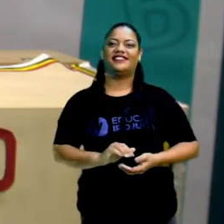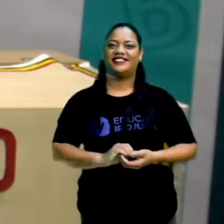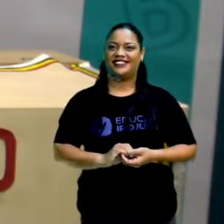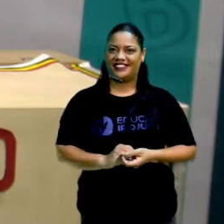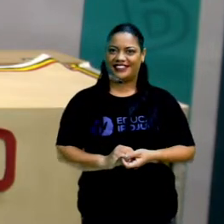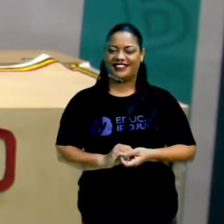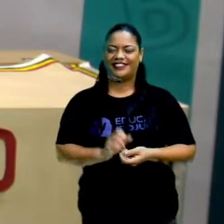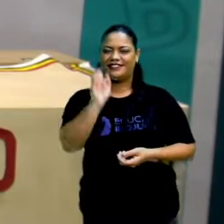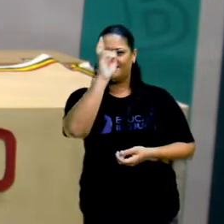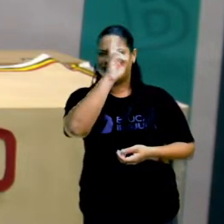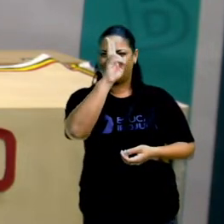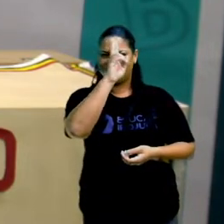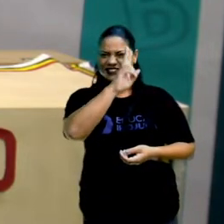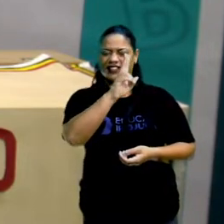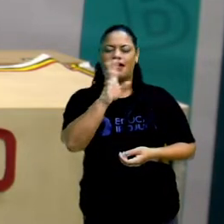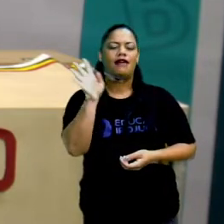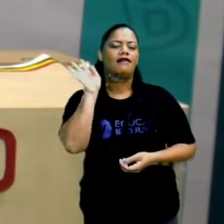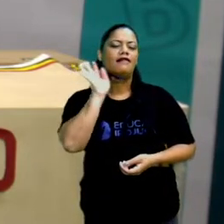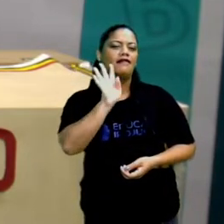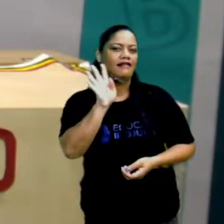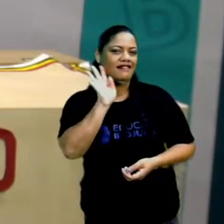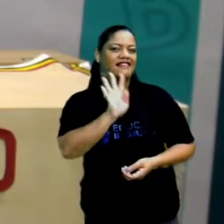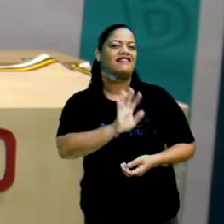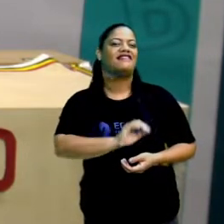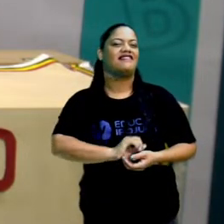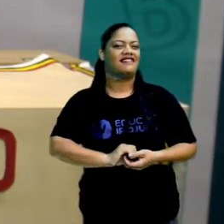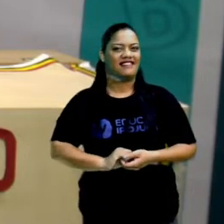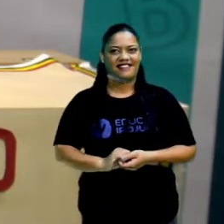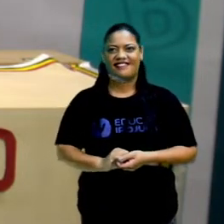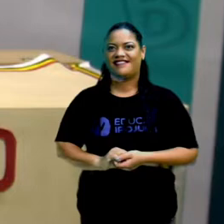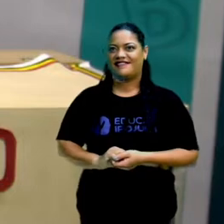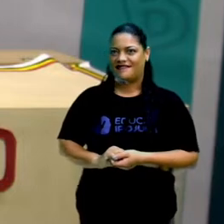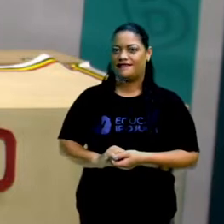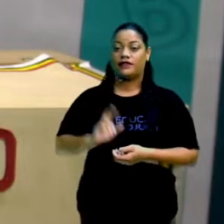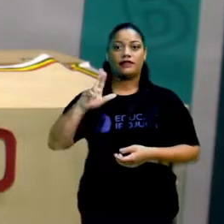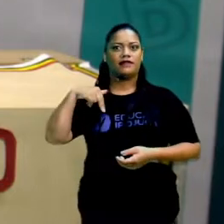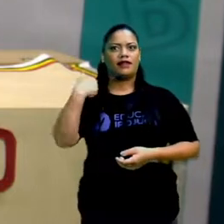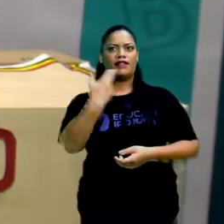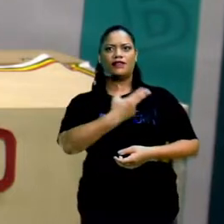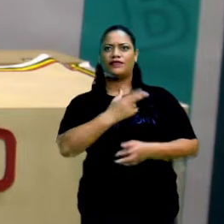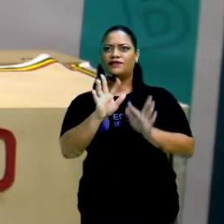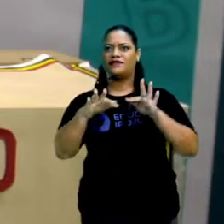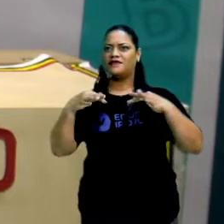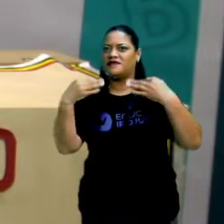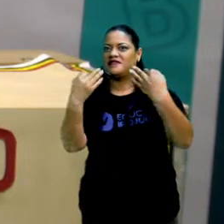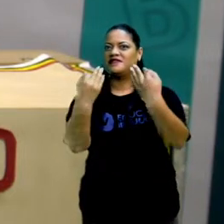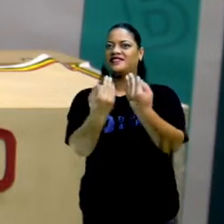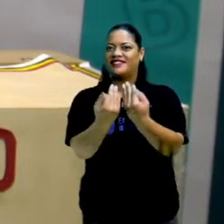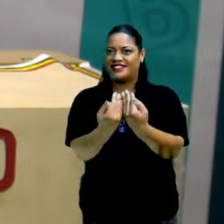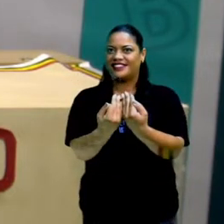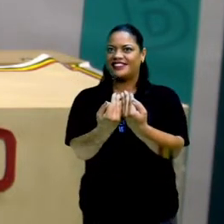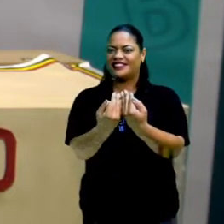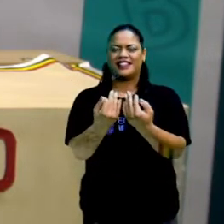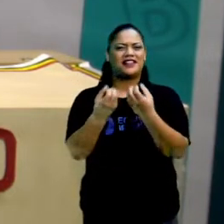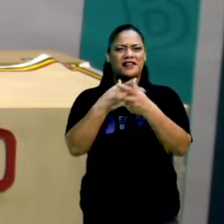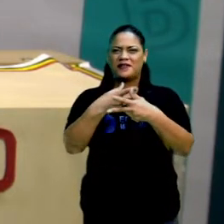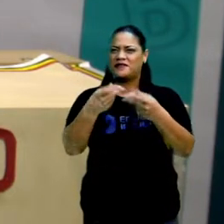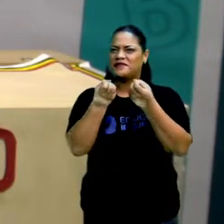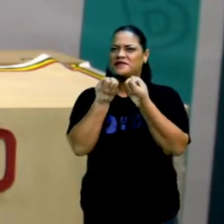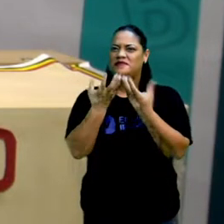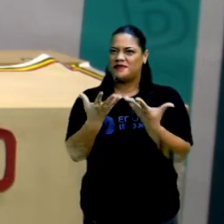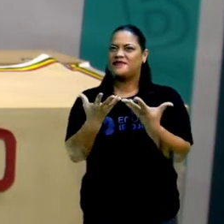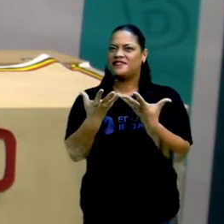uma contação de história bem legal sobre a nossa família. Eita, que coisa boa,